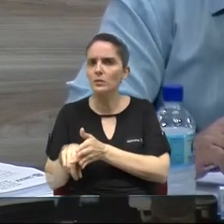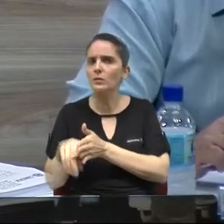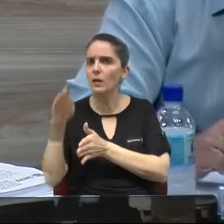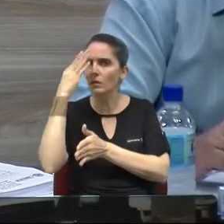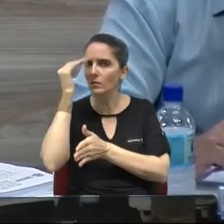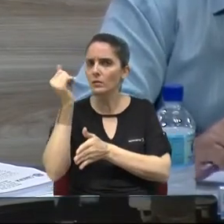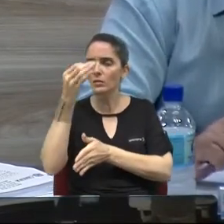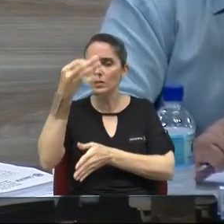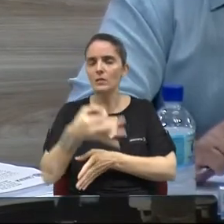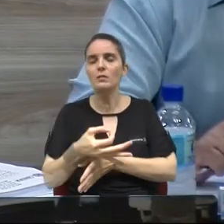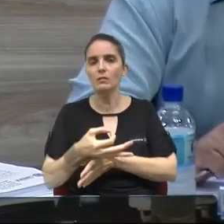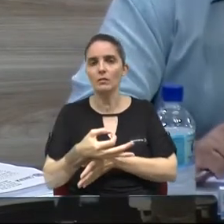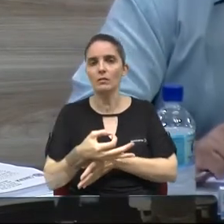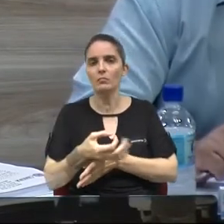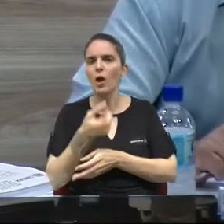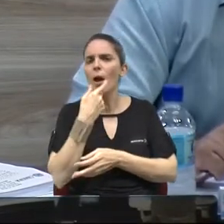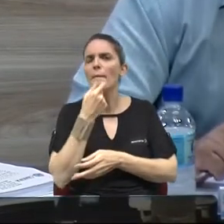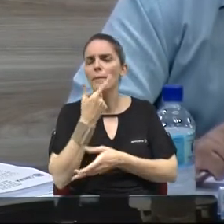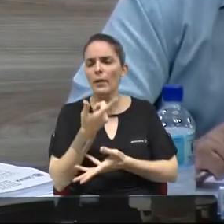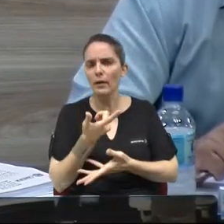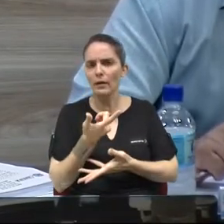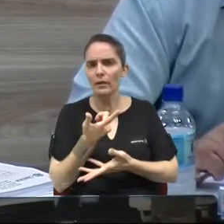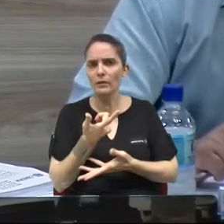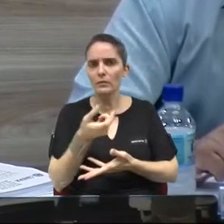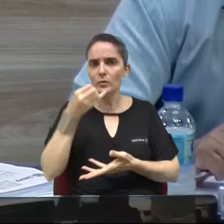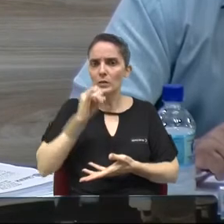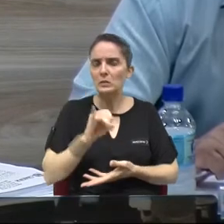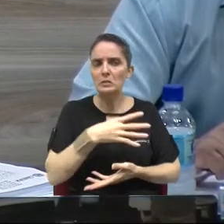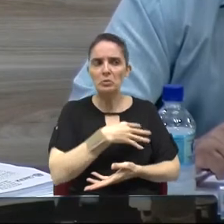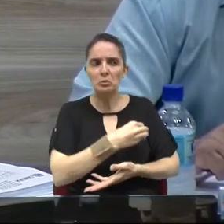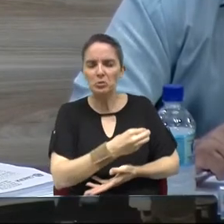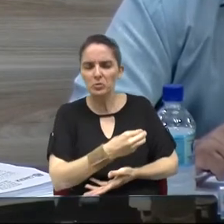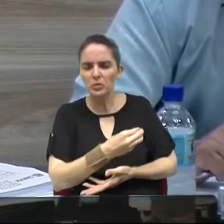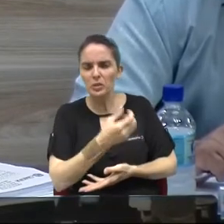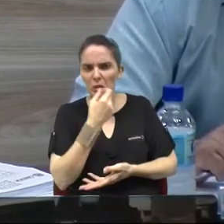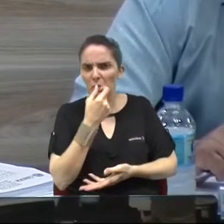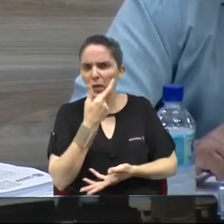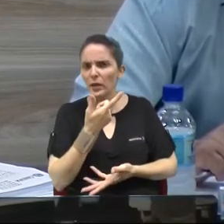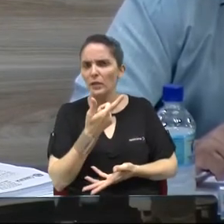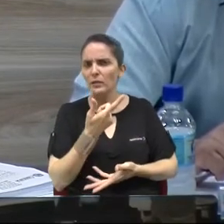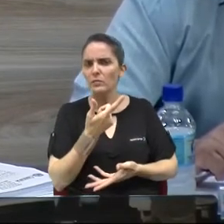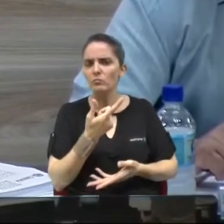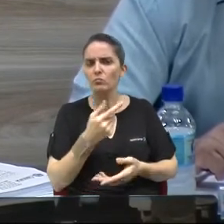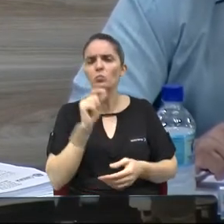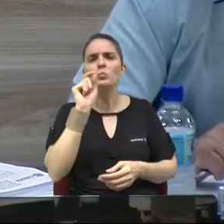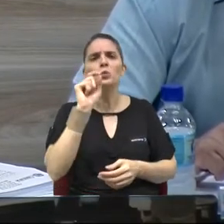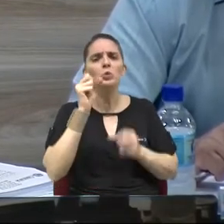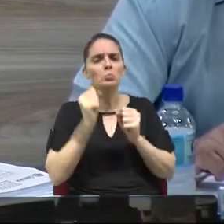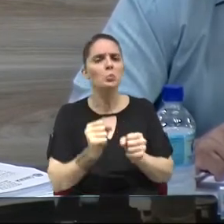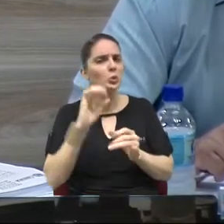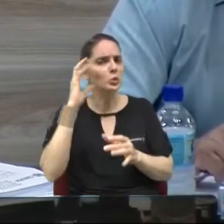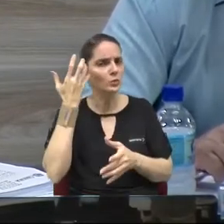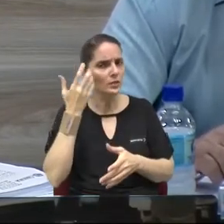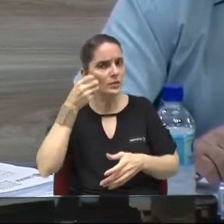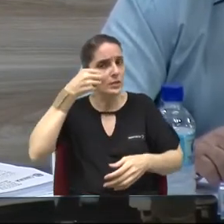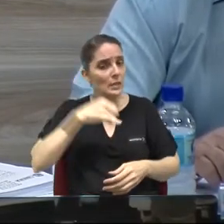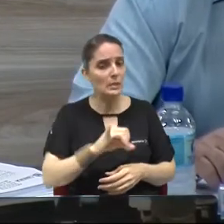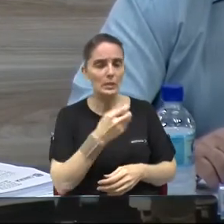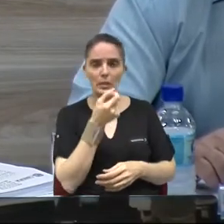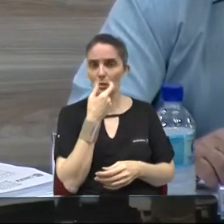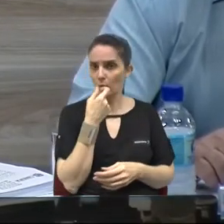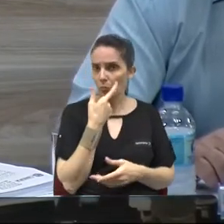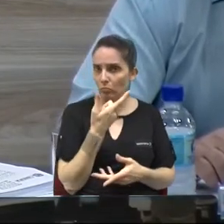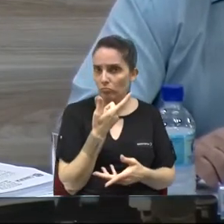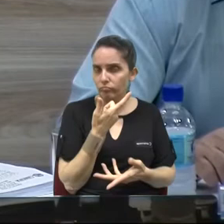saber pelo menos que substância é, se seu filho está usando, se tem os efeitos colaterais daquela substância do qual ele pode